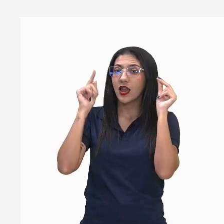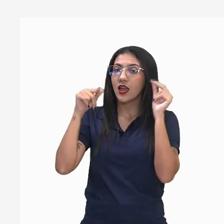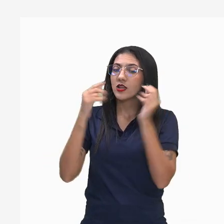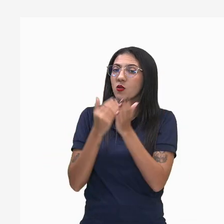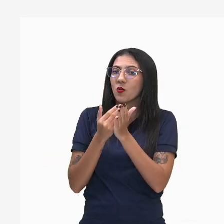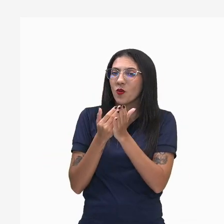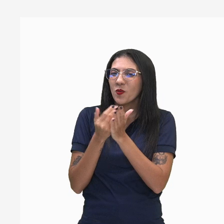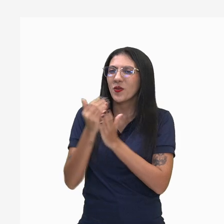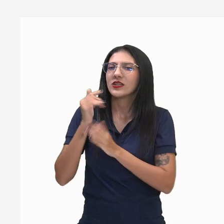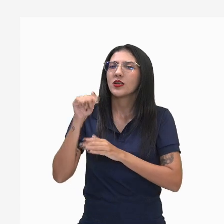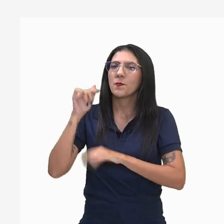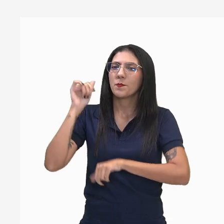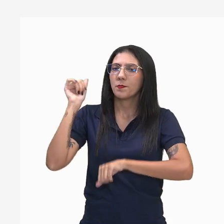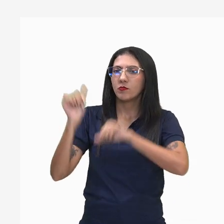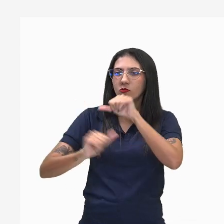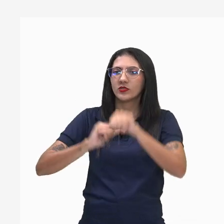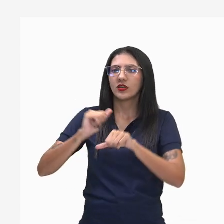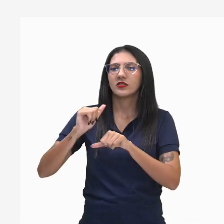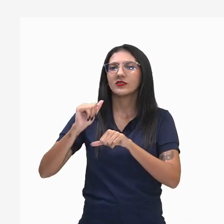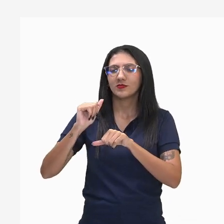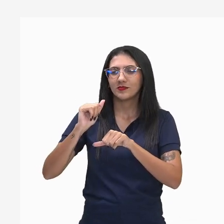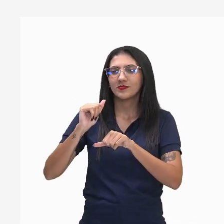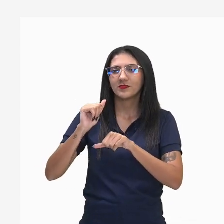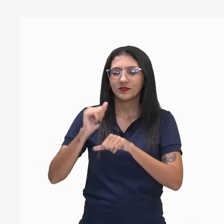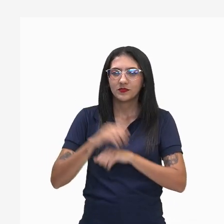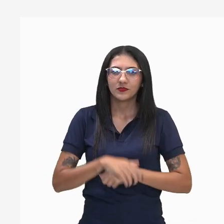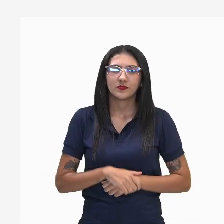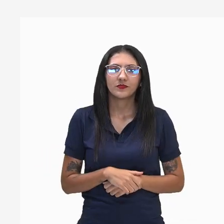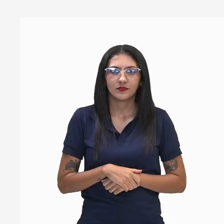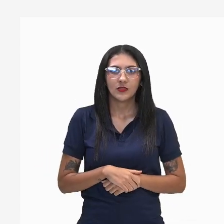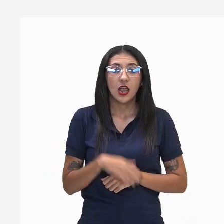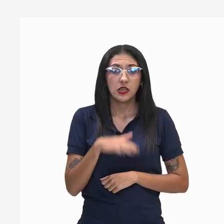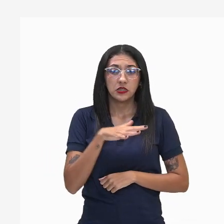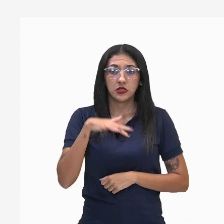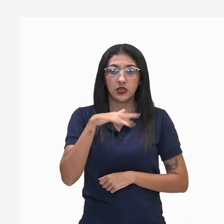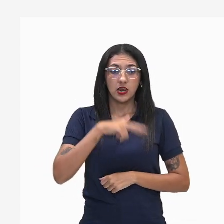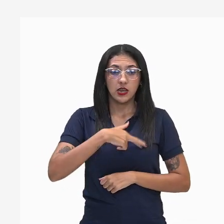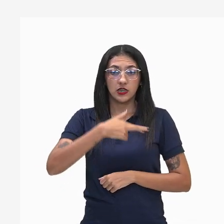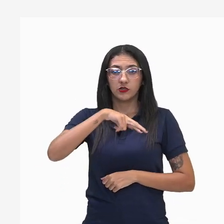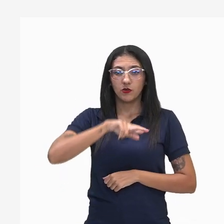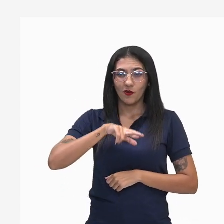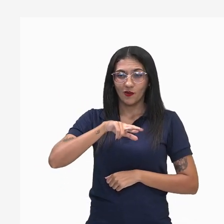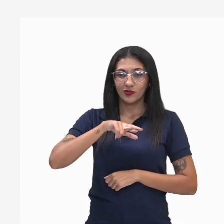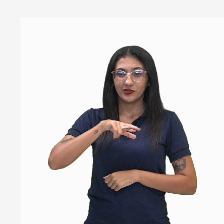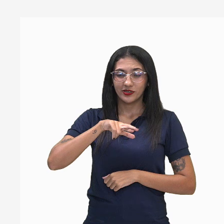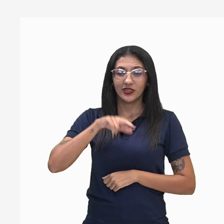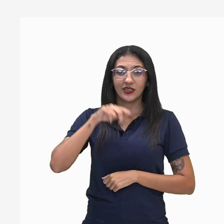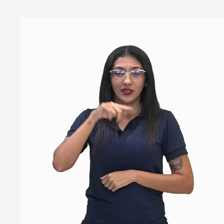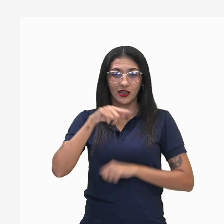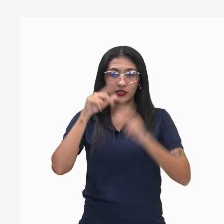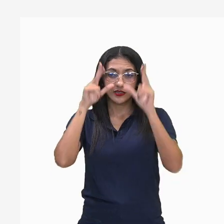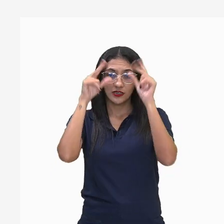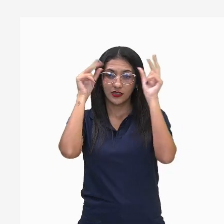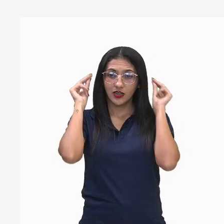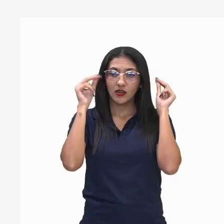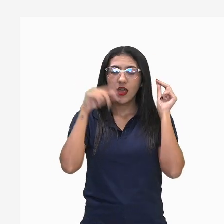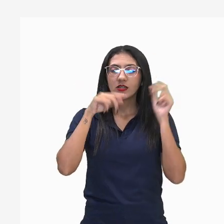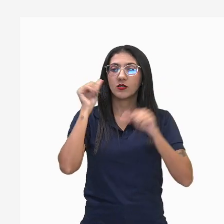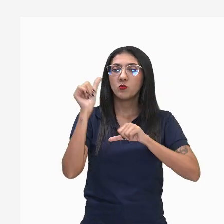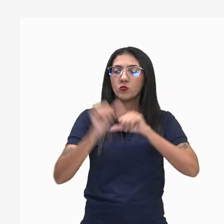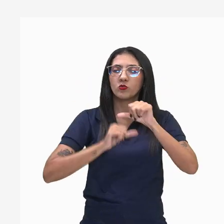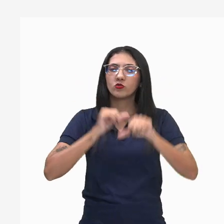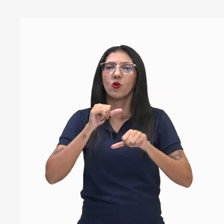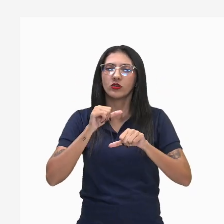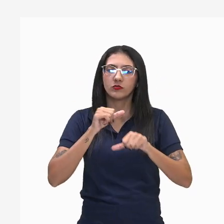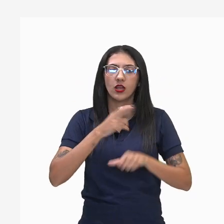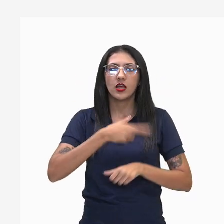oral para uma cultura escrita, e no âmbito religioso da cultura grega, essa transição de uma religião oral